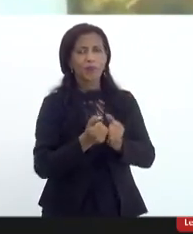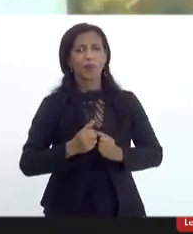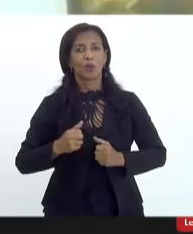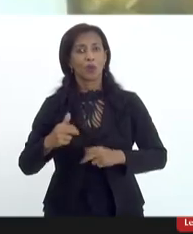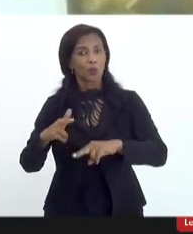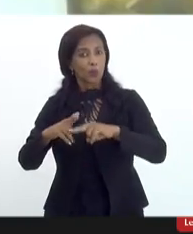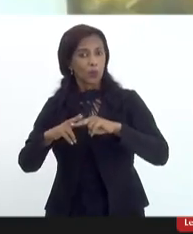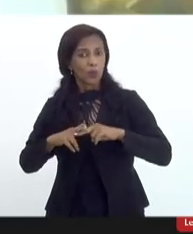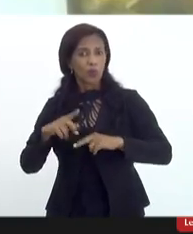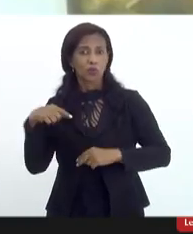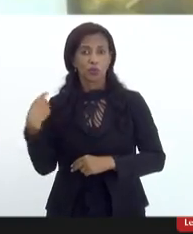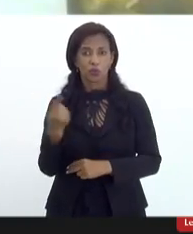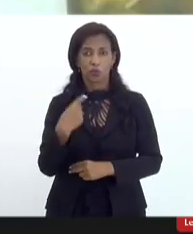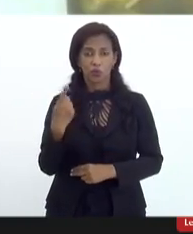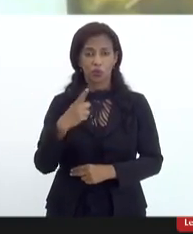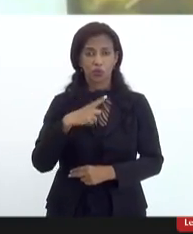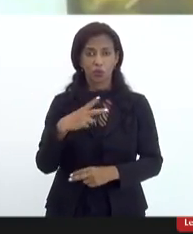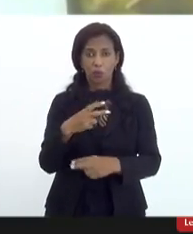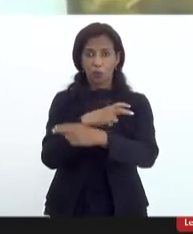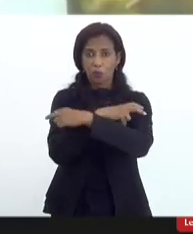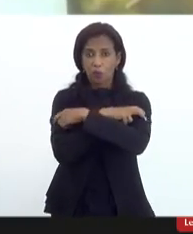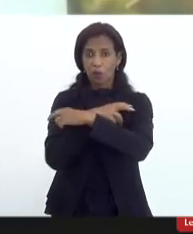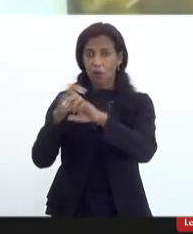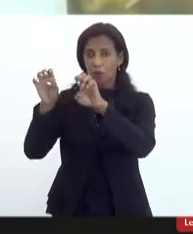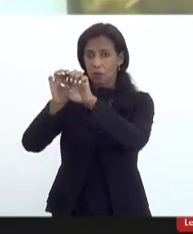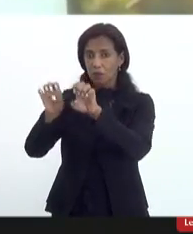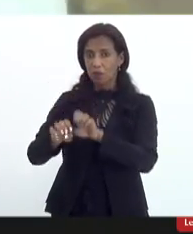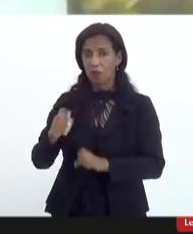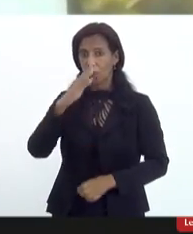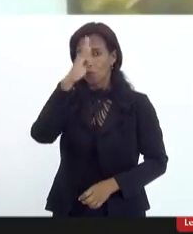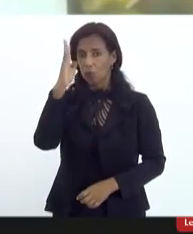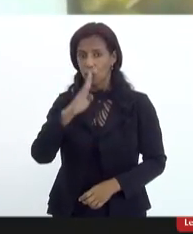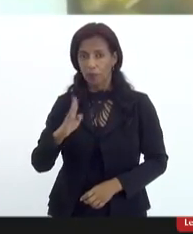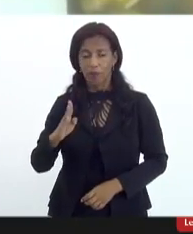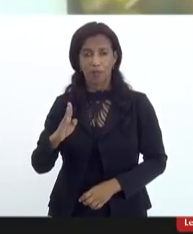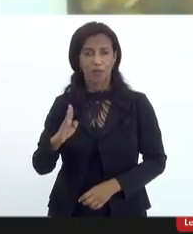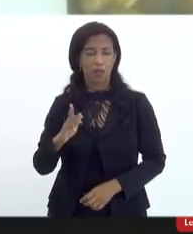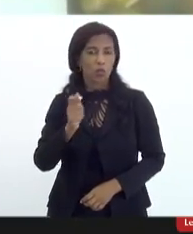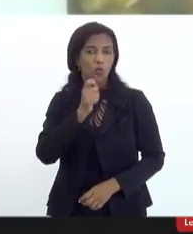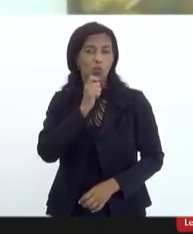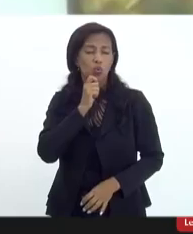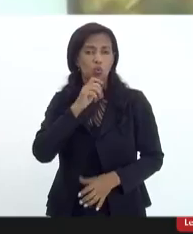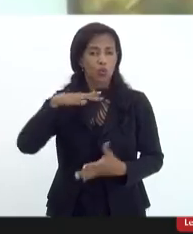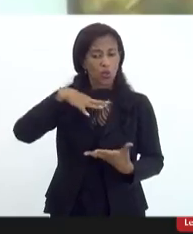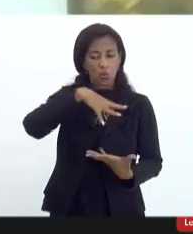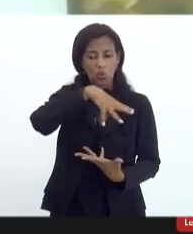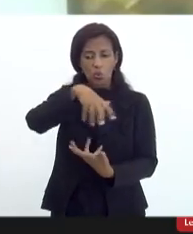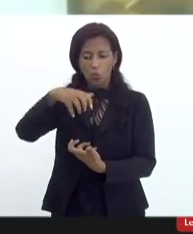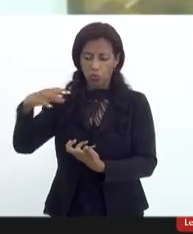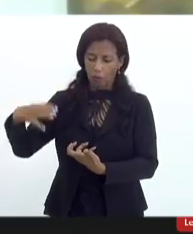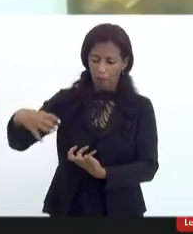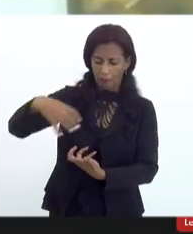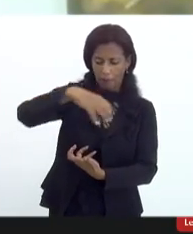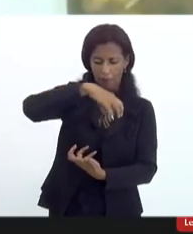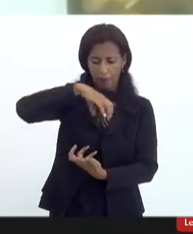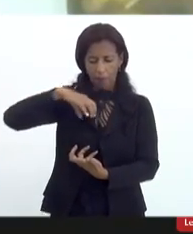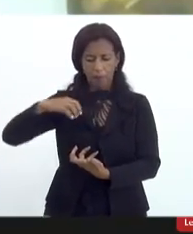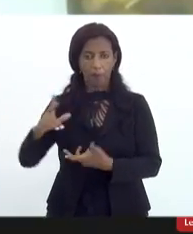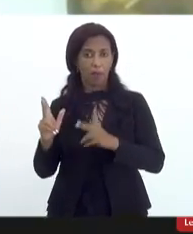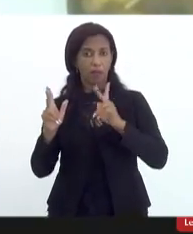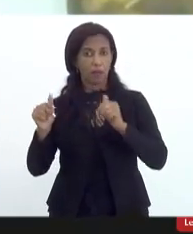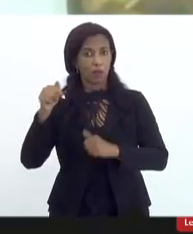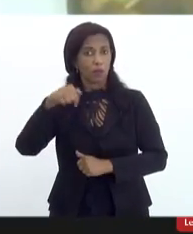Por isso nós temos candomblé, nessa estrutura, só temos no Brasil e não no restante do mundo, como a gente tem aqui,